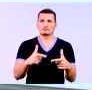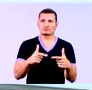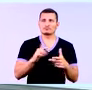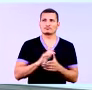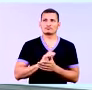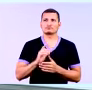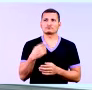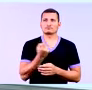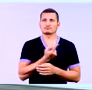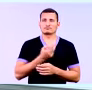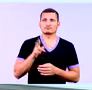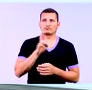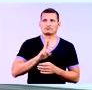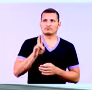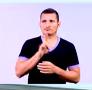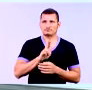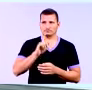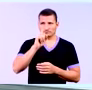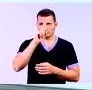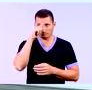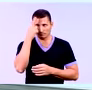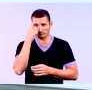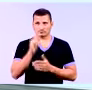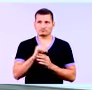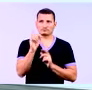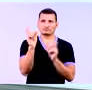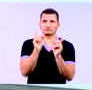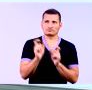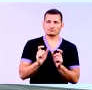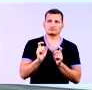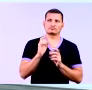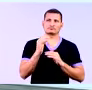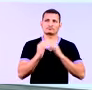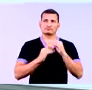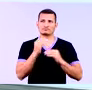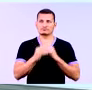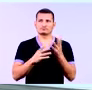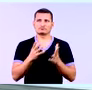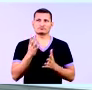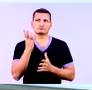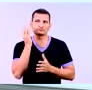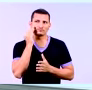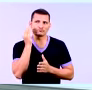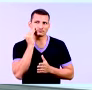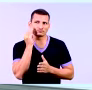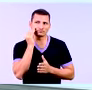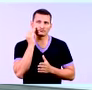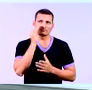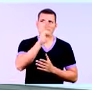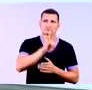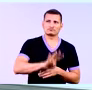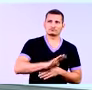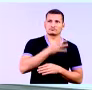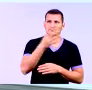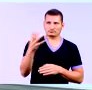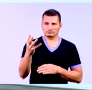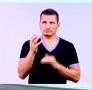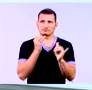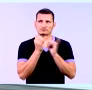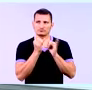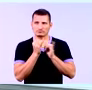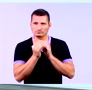nós utilizamos para criar as estruturas do nosso banco, consultar as tabelas do banco para extrair os dados,